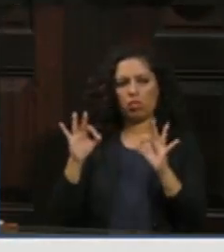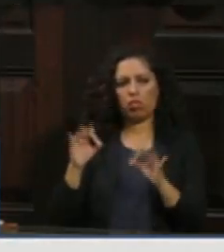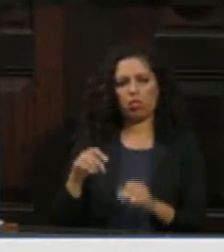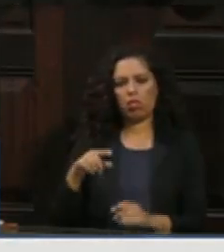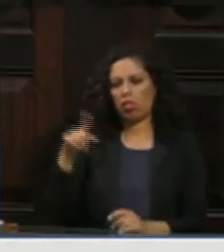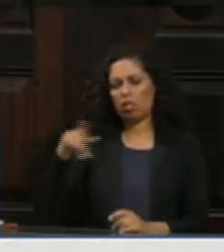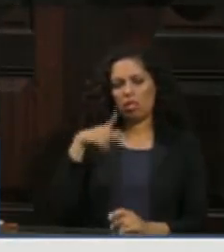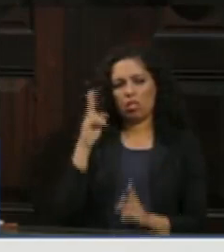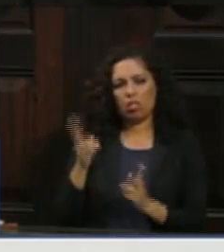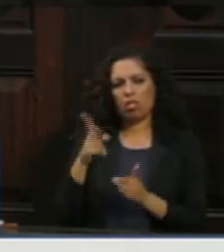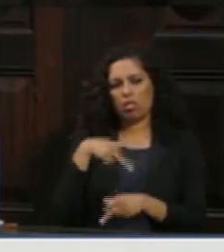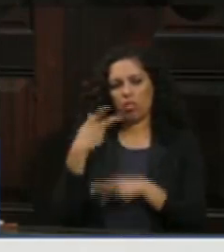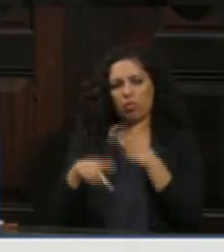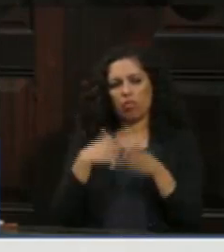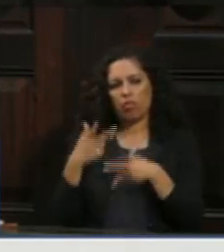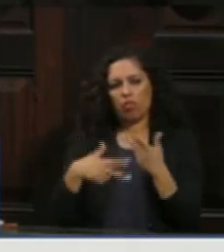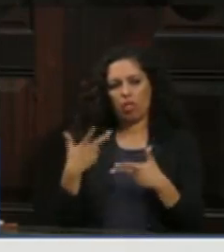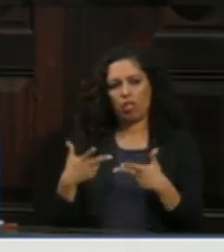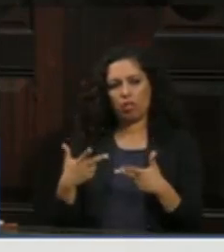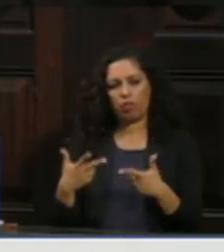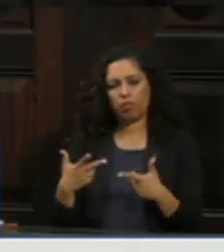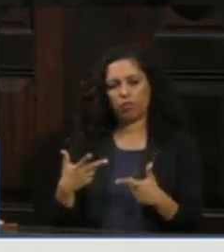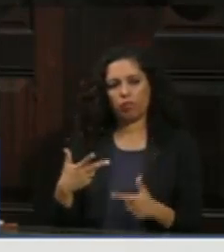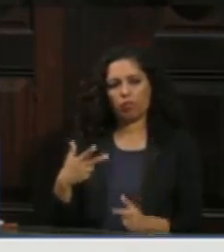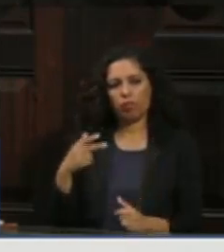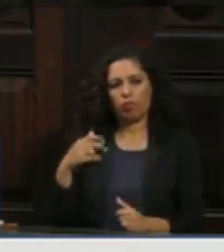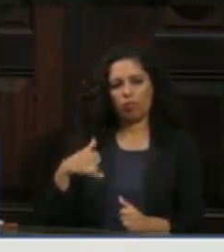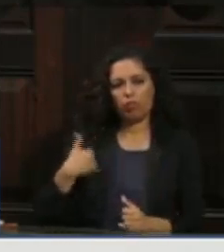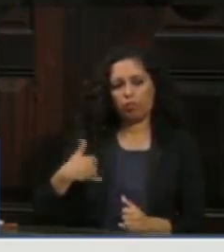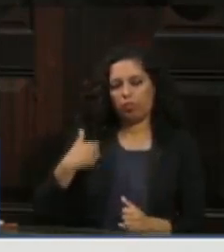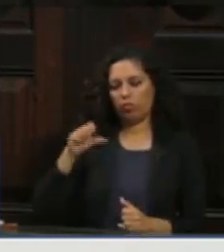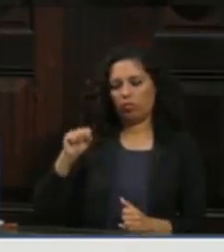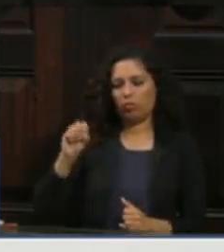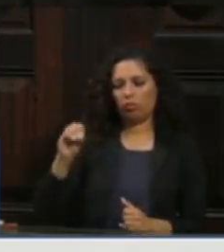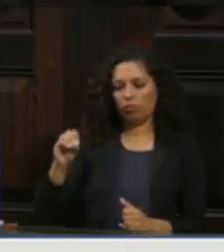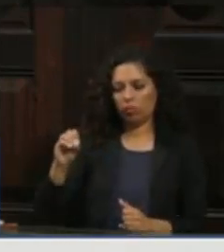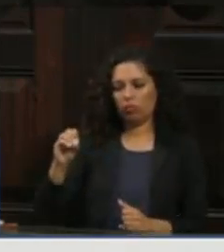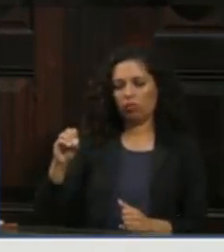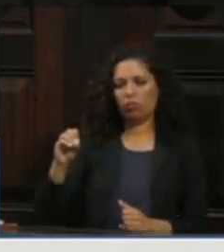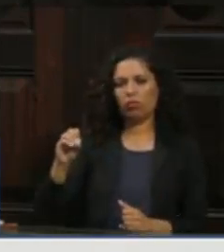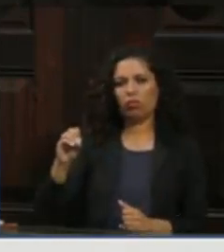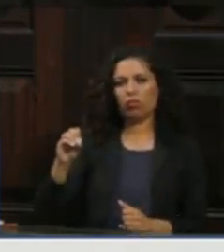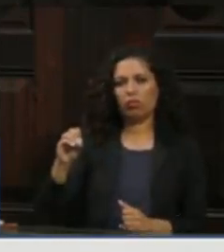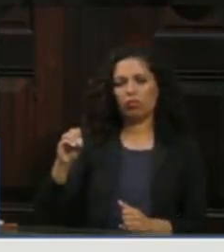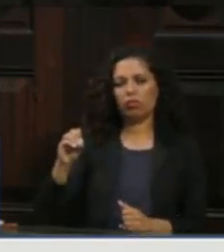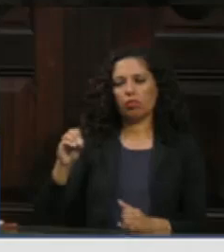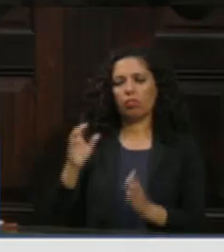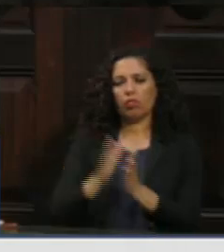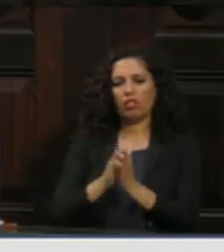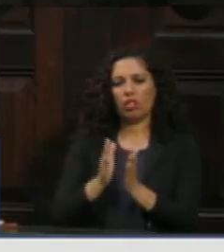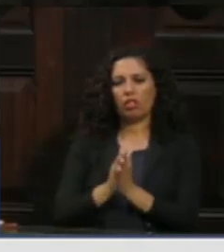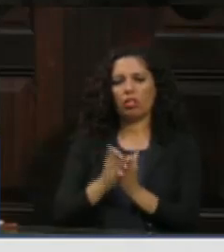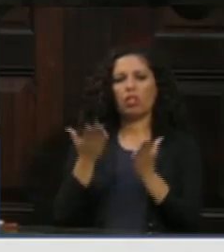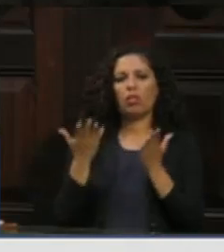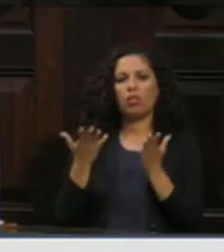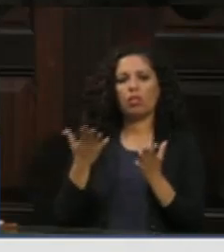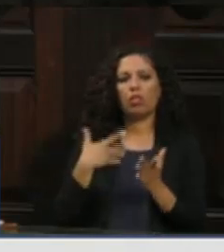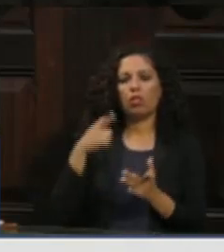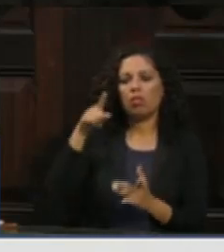disso, em função da sua sabedoria política, a forma como se conduziu e sempre